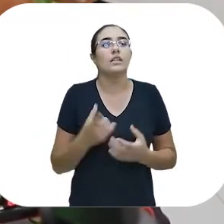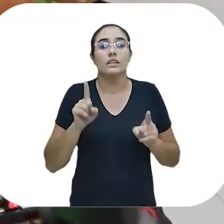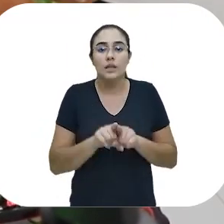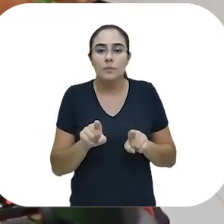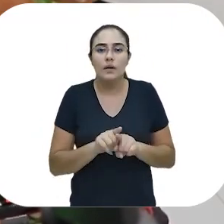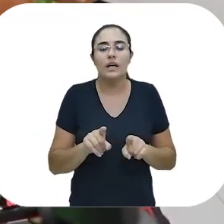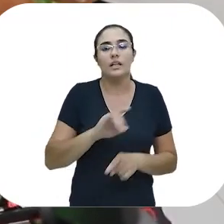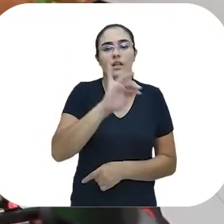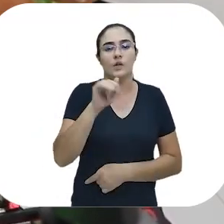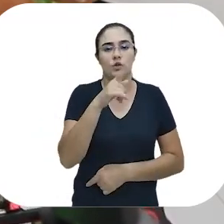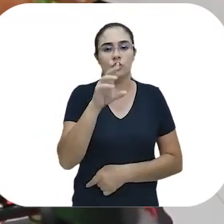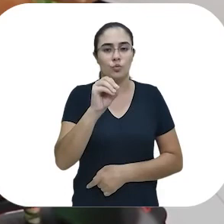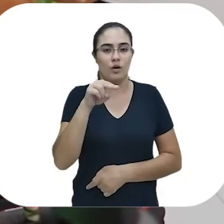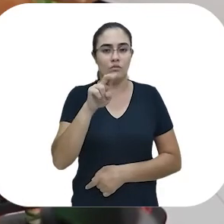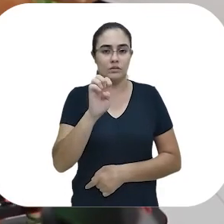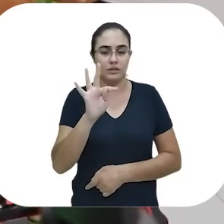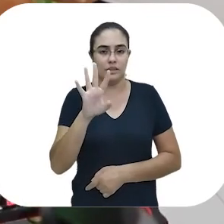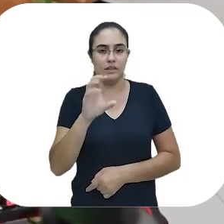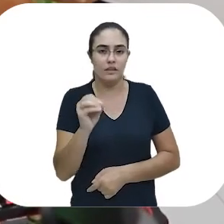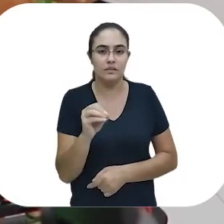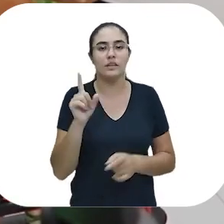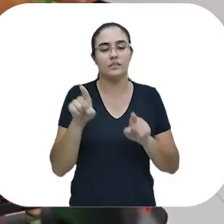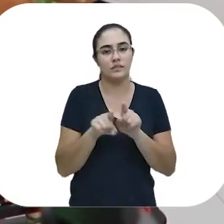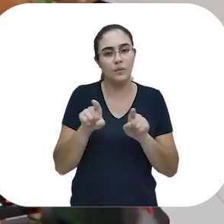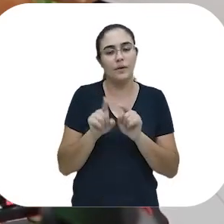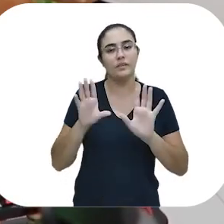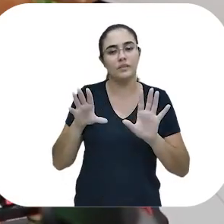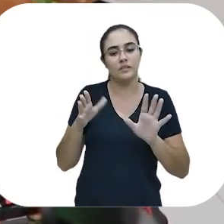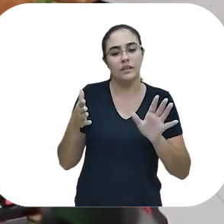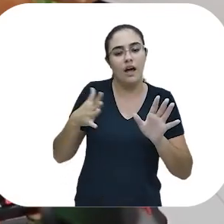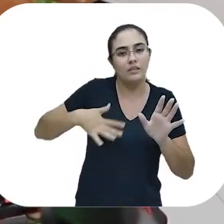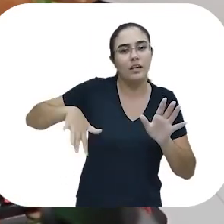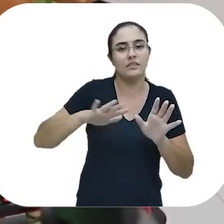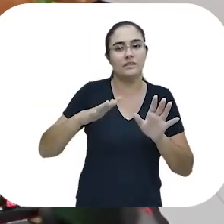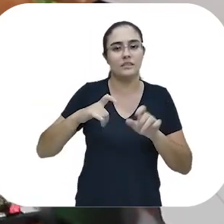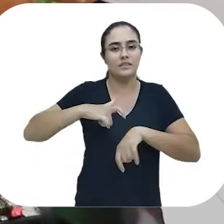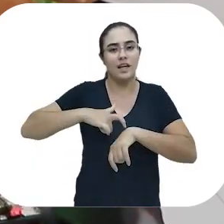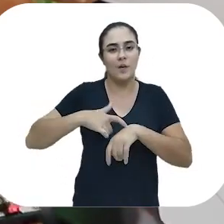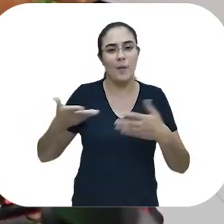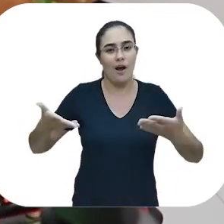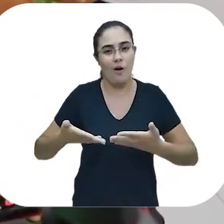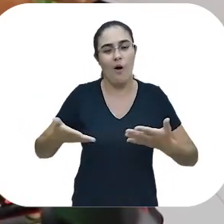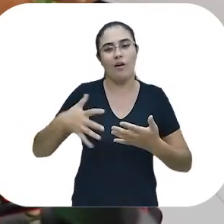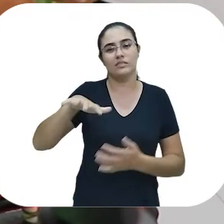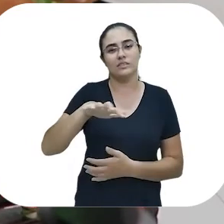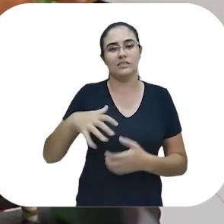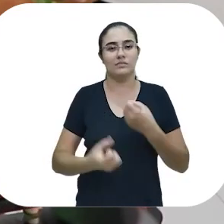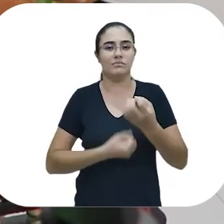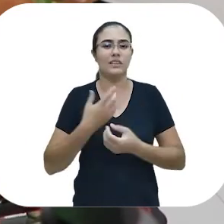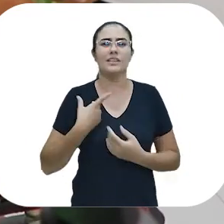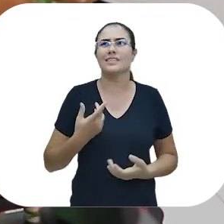João Neto, que é um cantor dessa nova safra aqui de cantores, compositores e poetas do Cariri. Então é